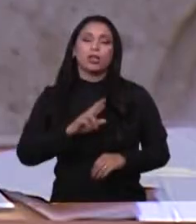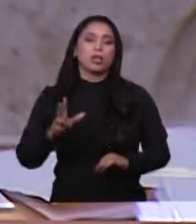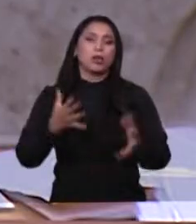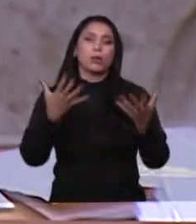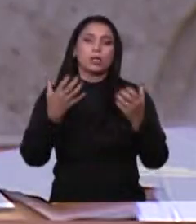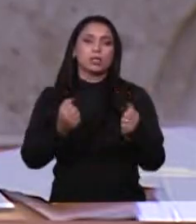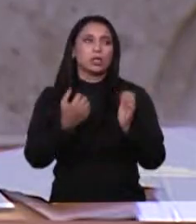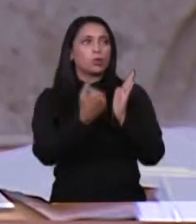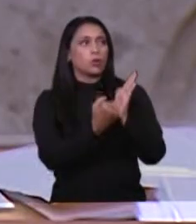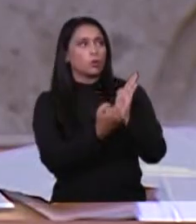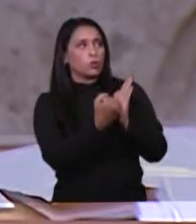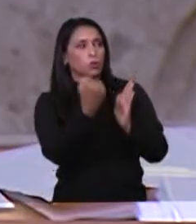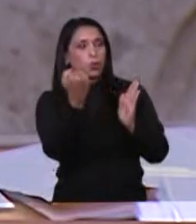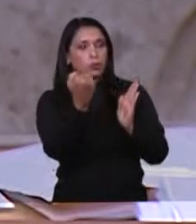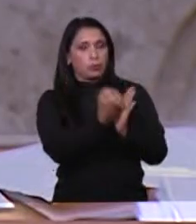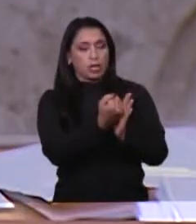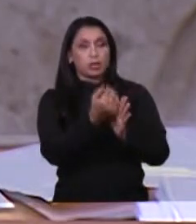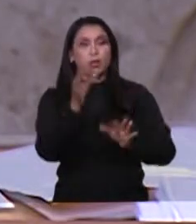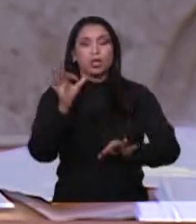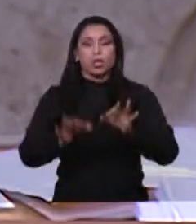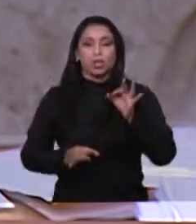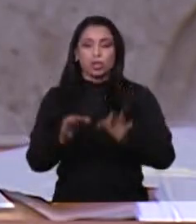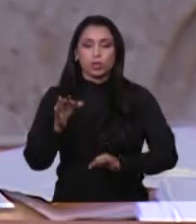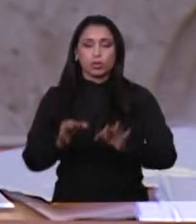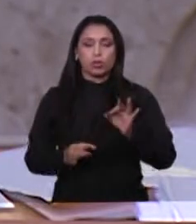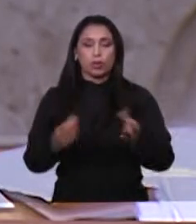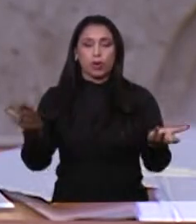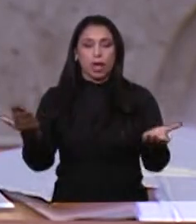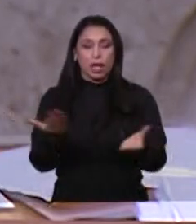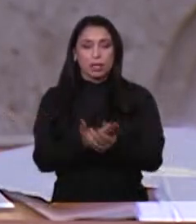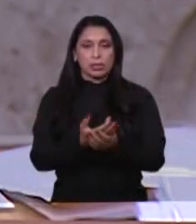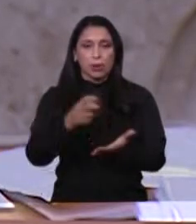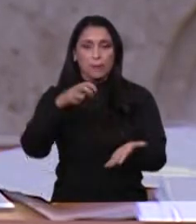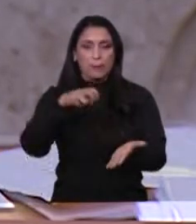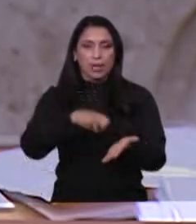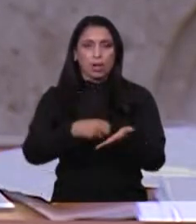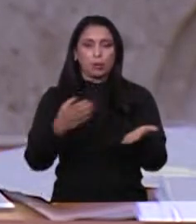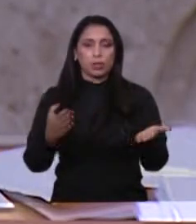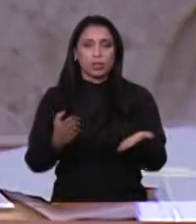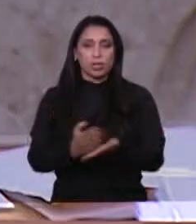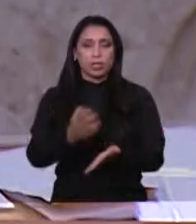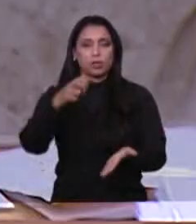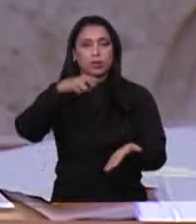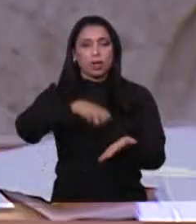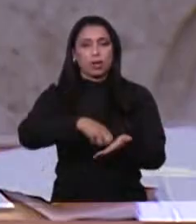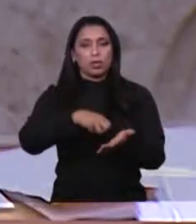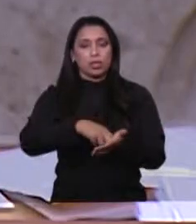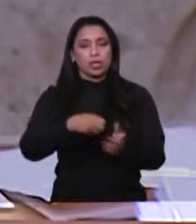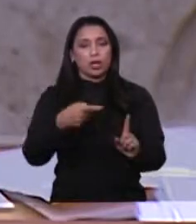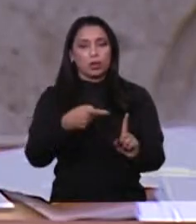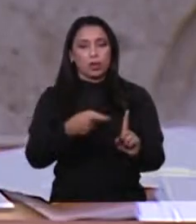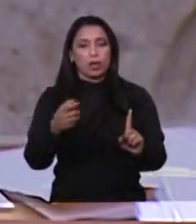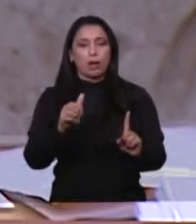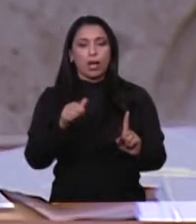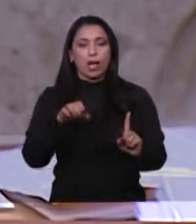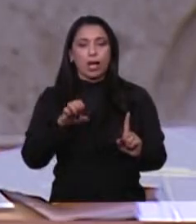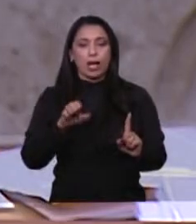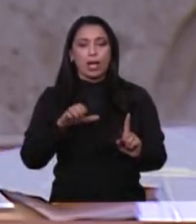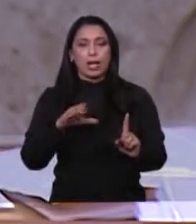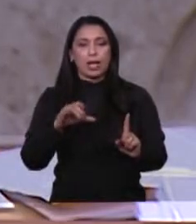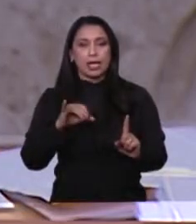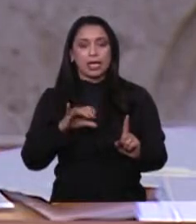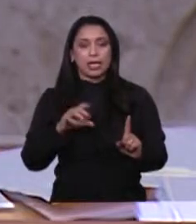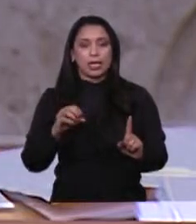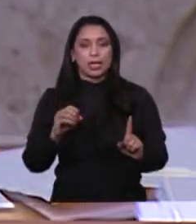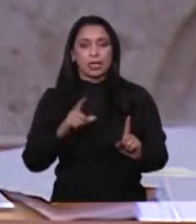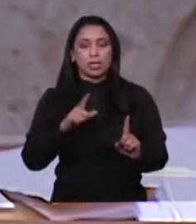as preliminares e julgou procedente a ação penal para condenar o réu Aécio Lúcio Costa